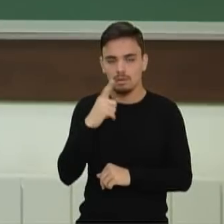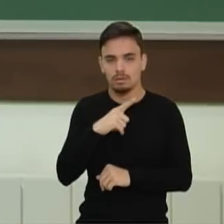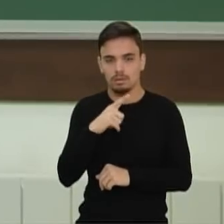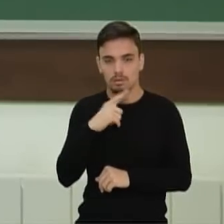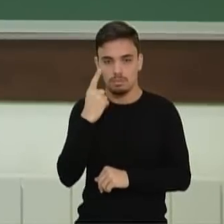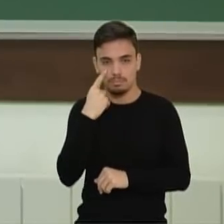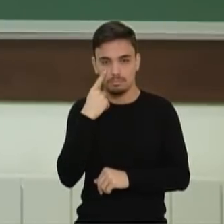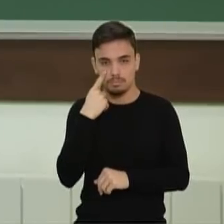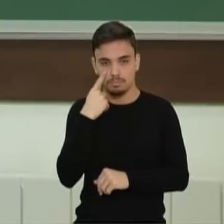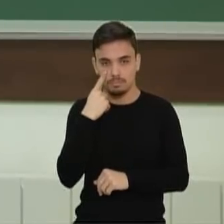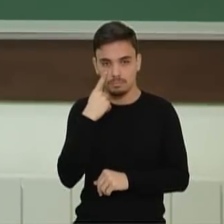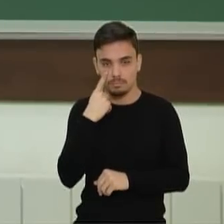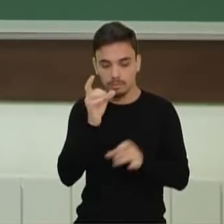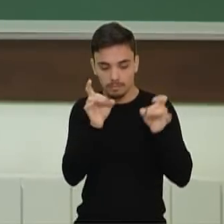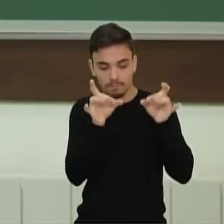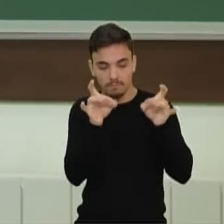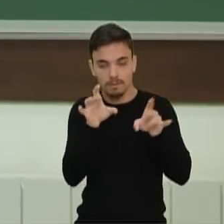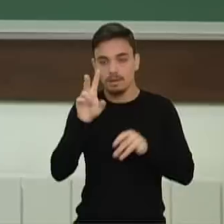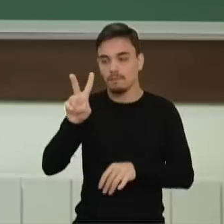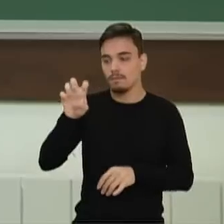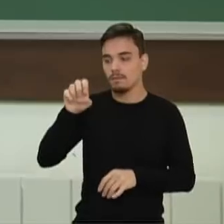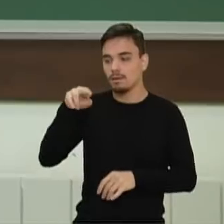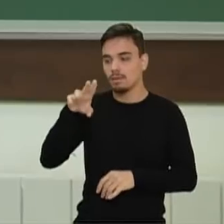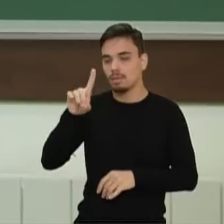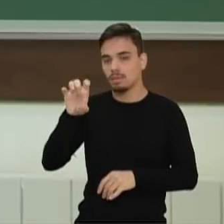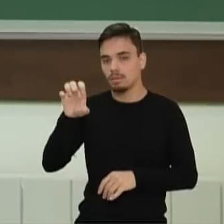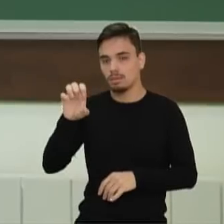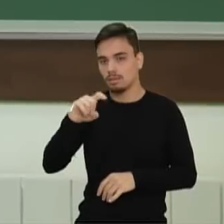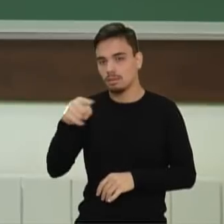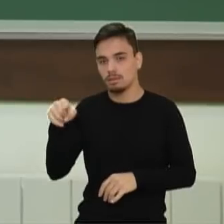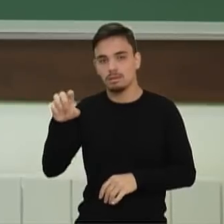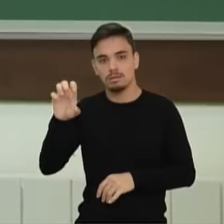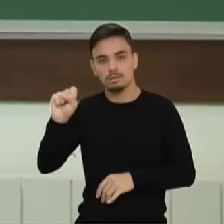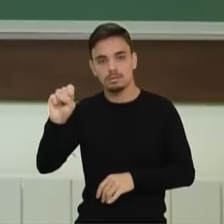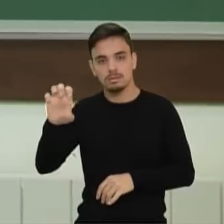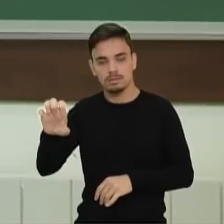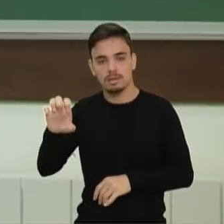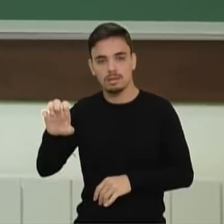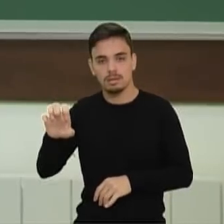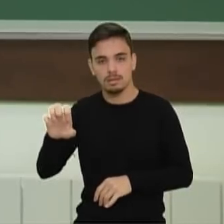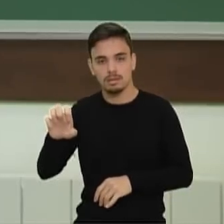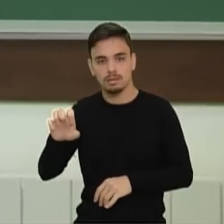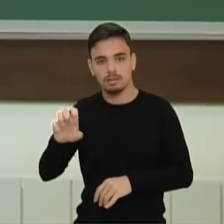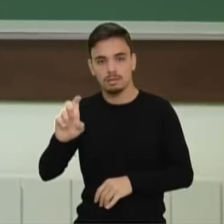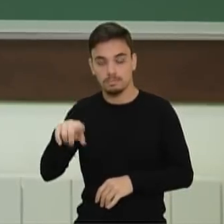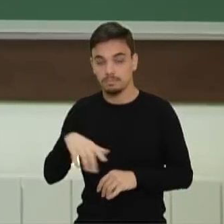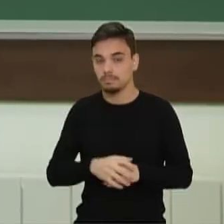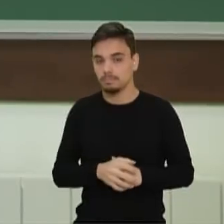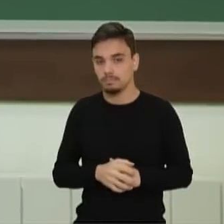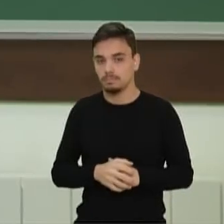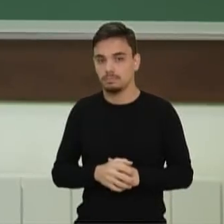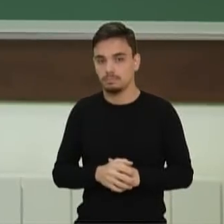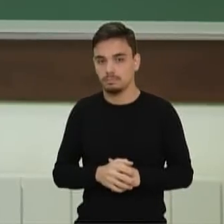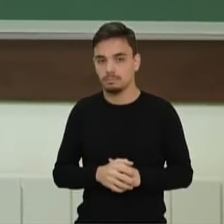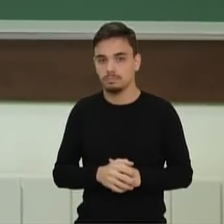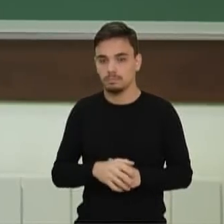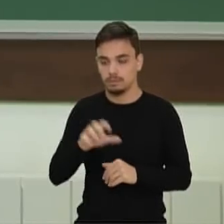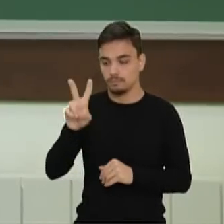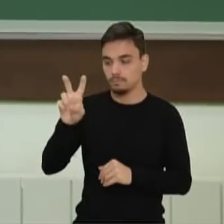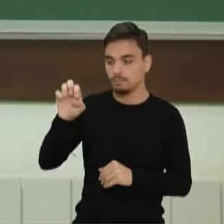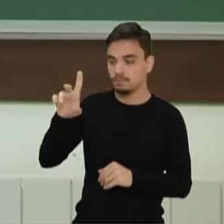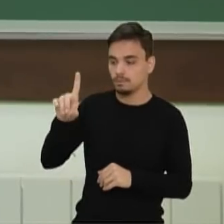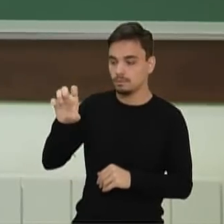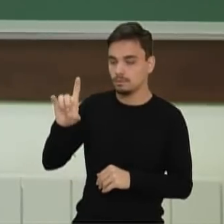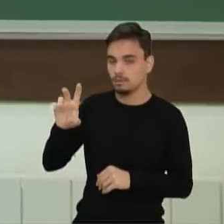vende-se terreno. Terreno está no singular. Então, vender mantém-se no